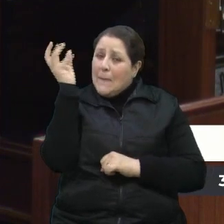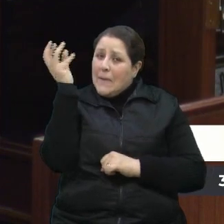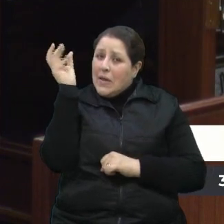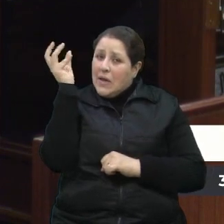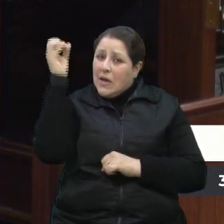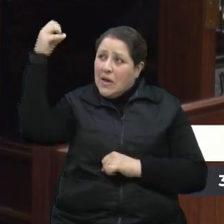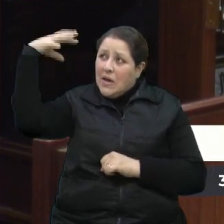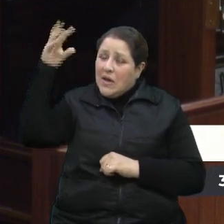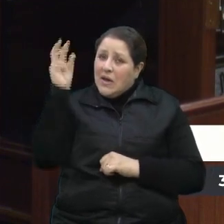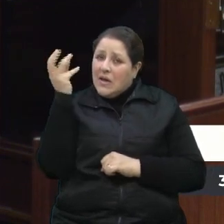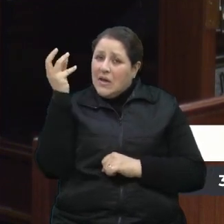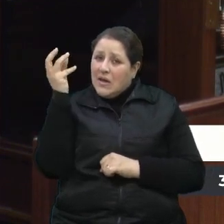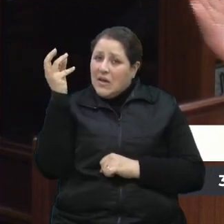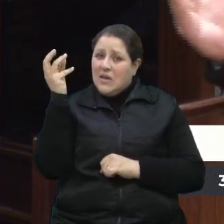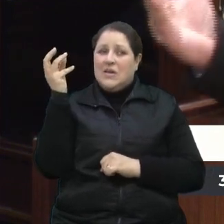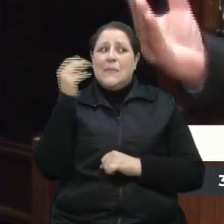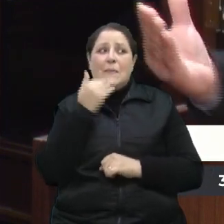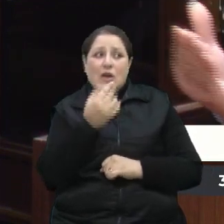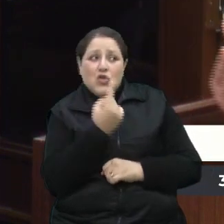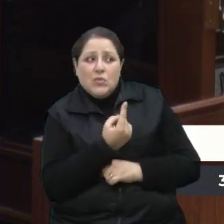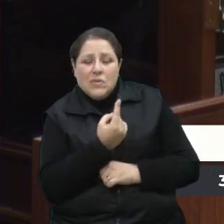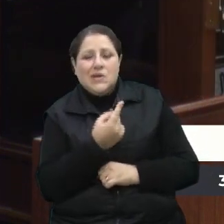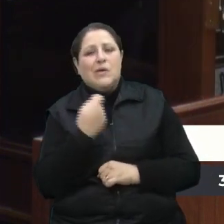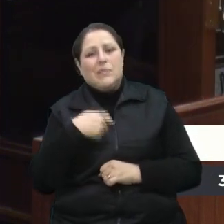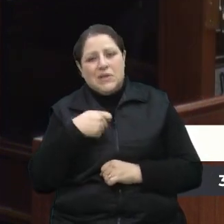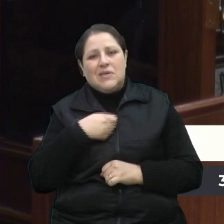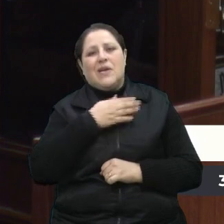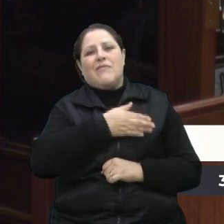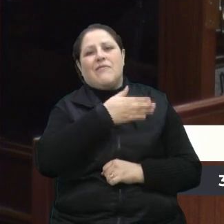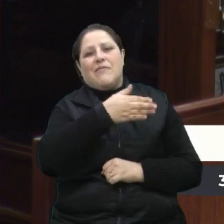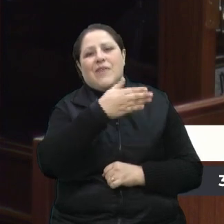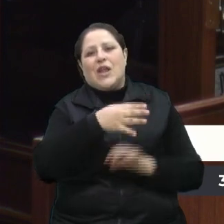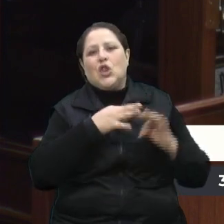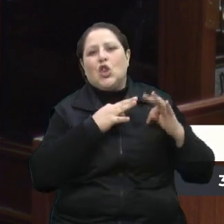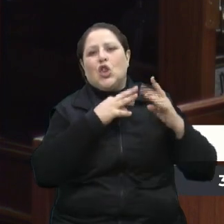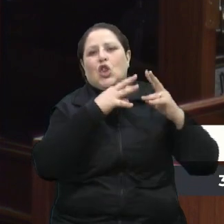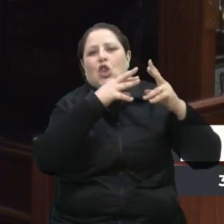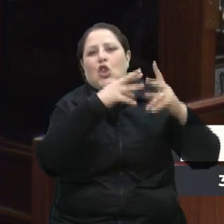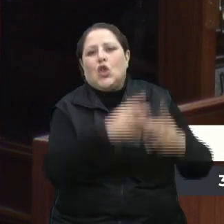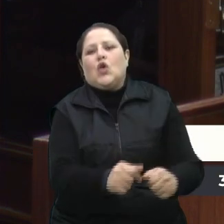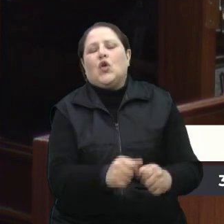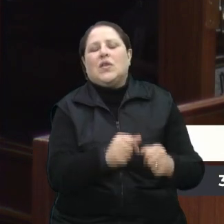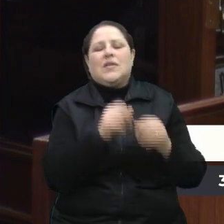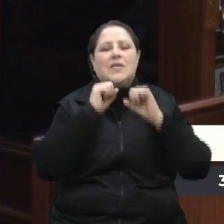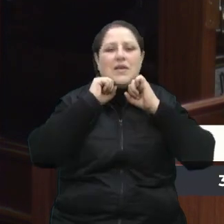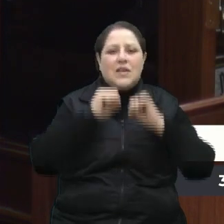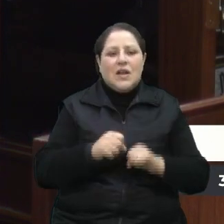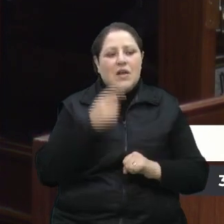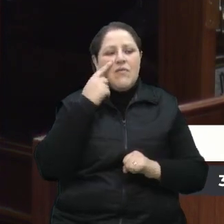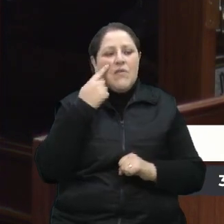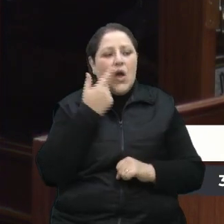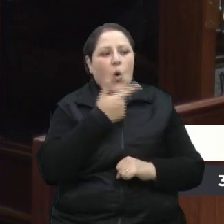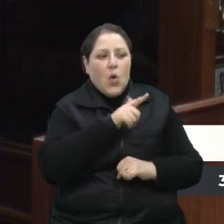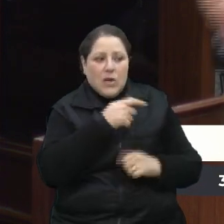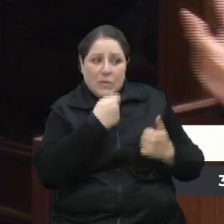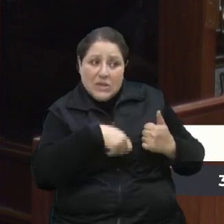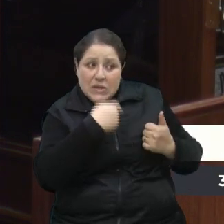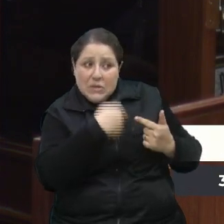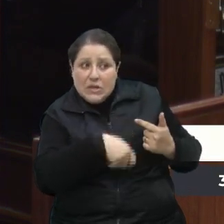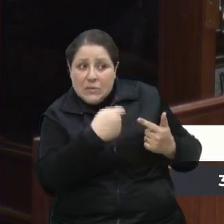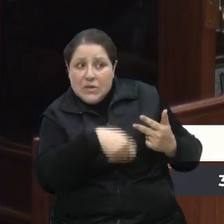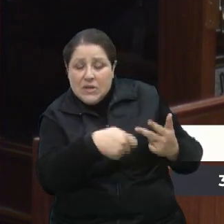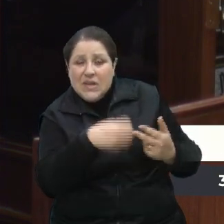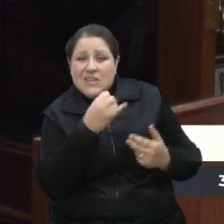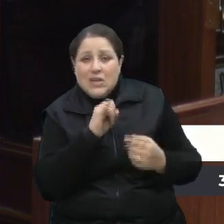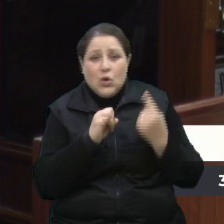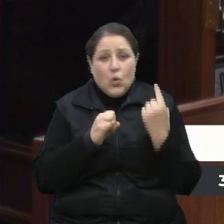tem que passar por todas as secretarias para ver se elas também não precisam de lâmpada e daí se uma